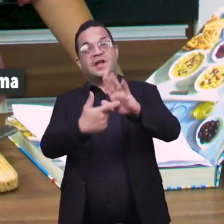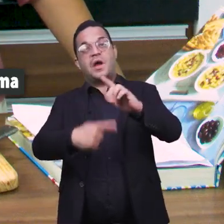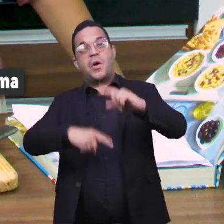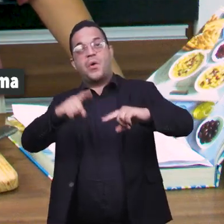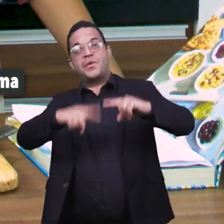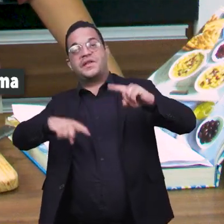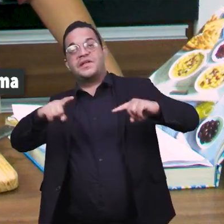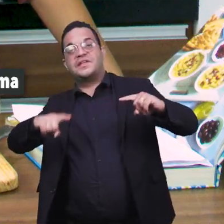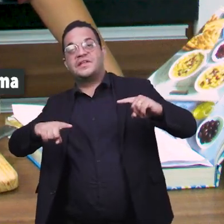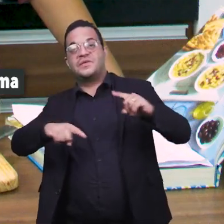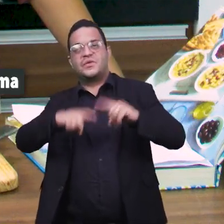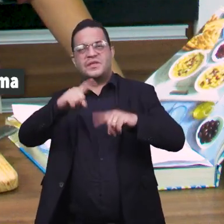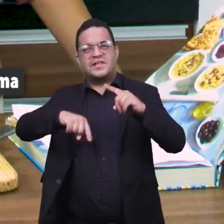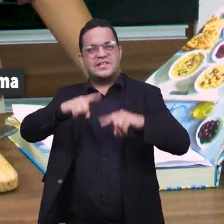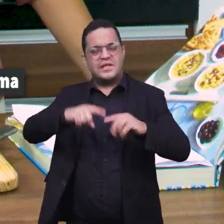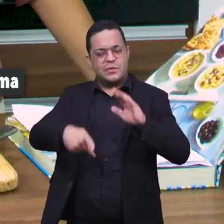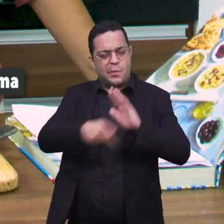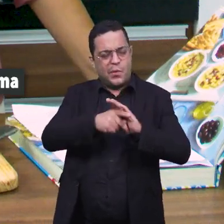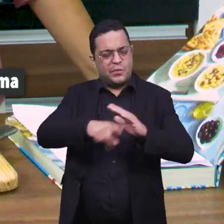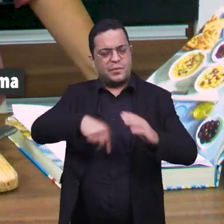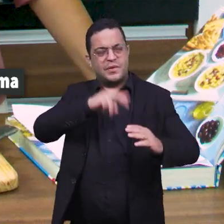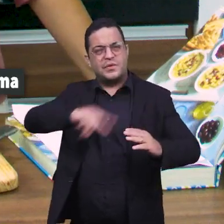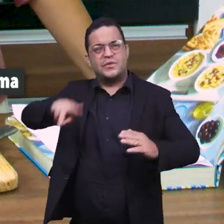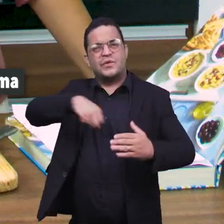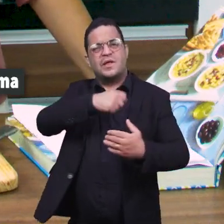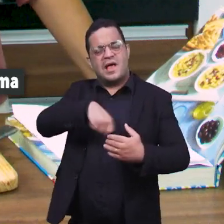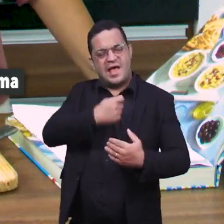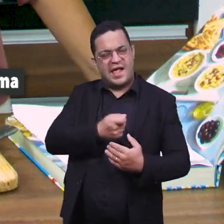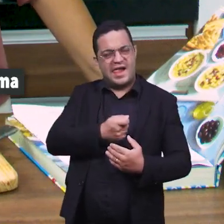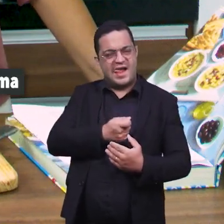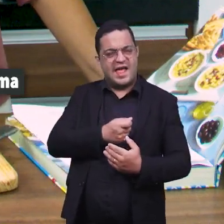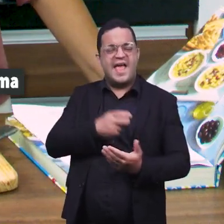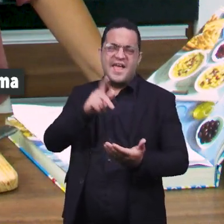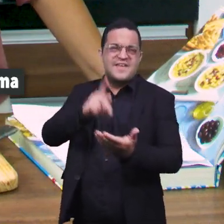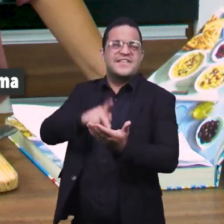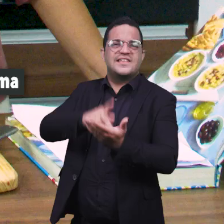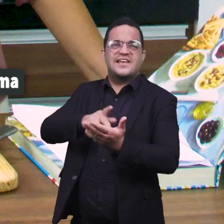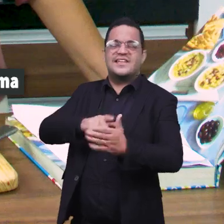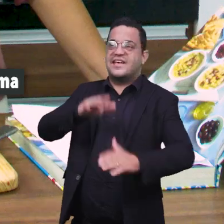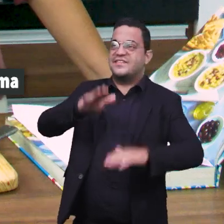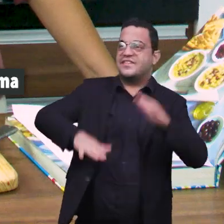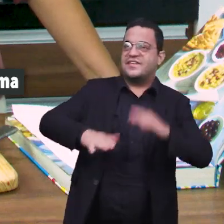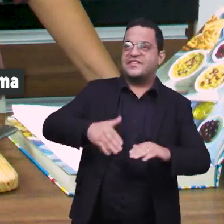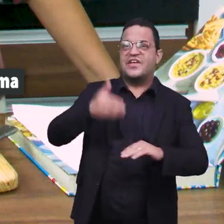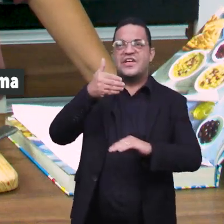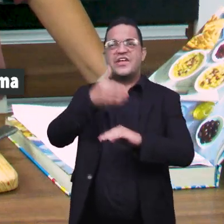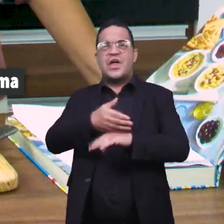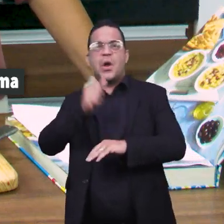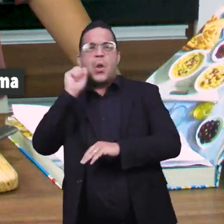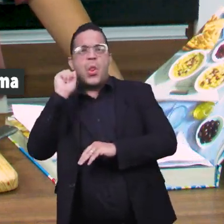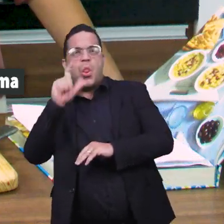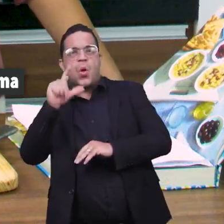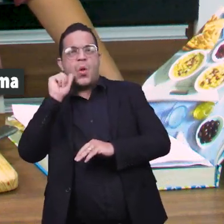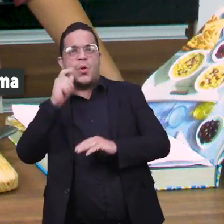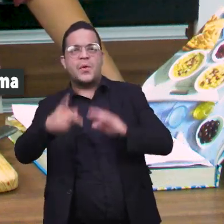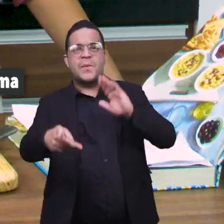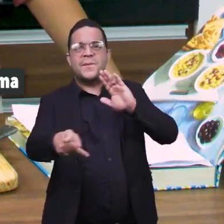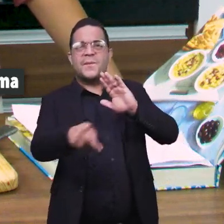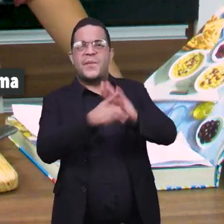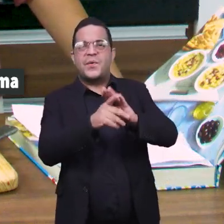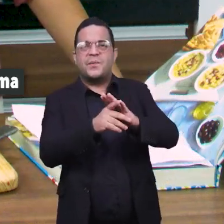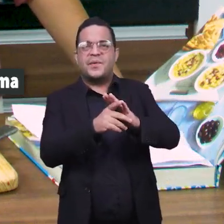utensílios. Porque, fala sério, todo mundo já teve aquela sensação de entrar numa loja de